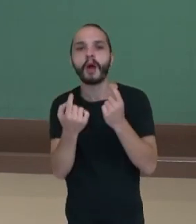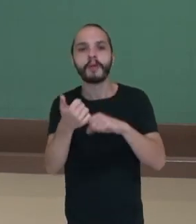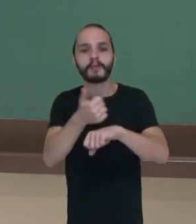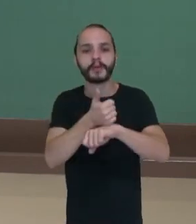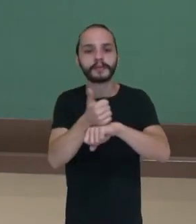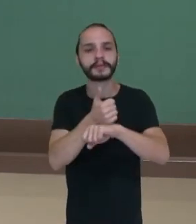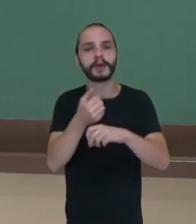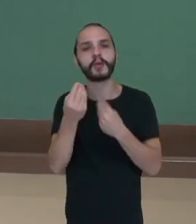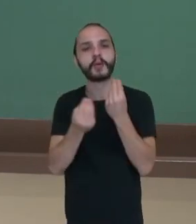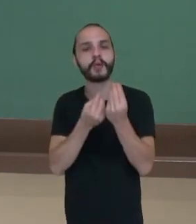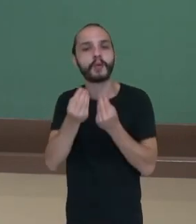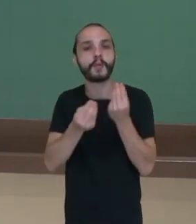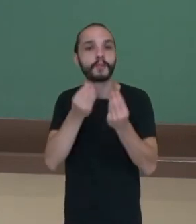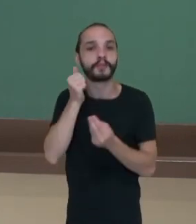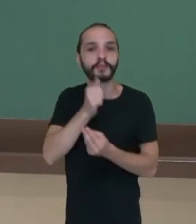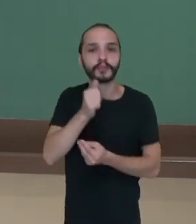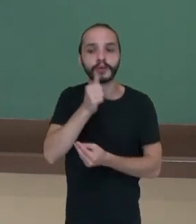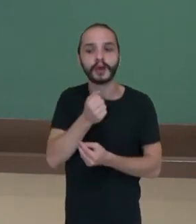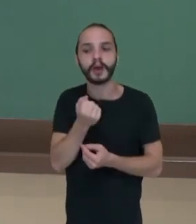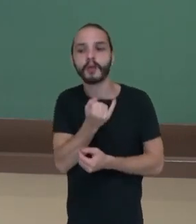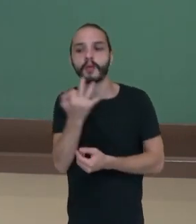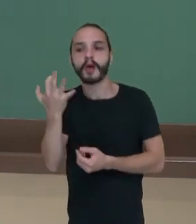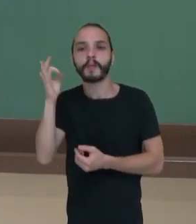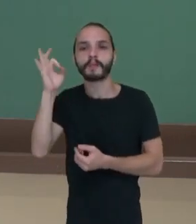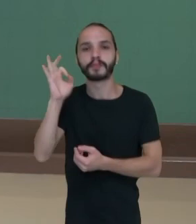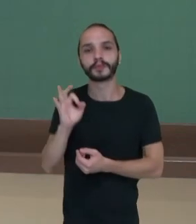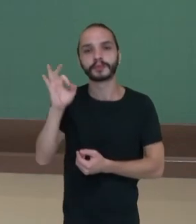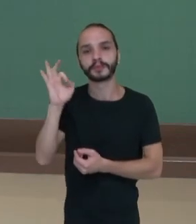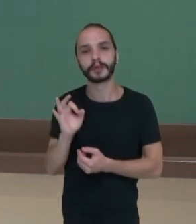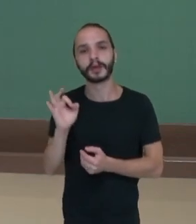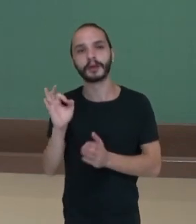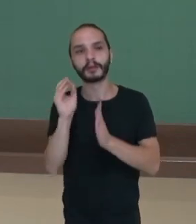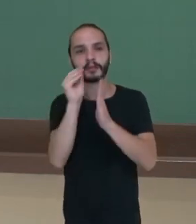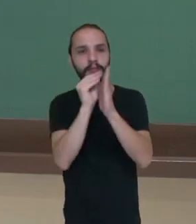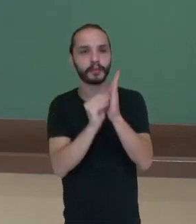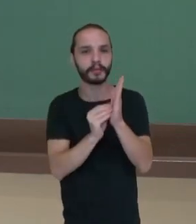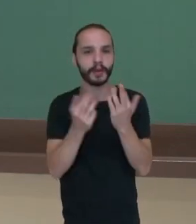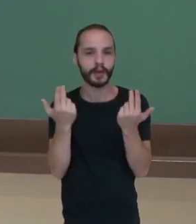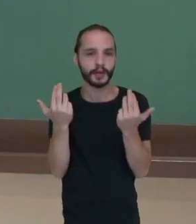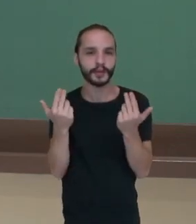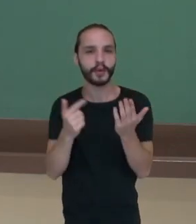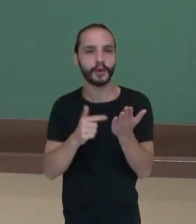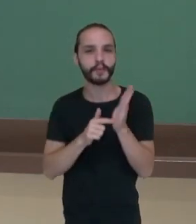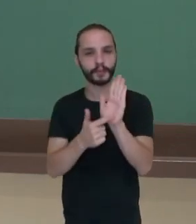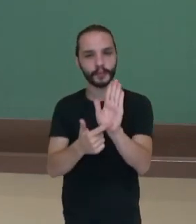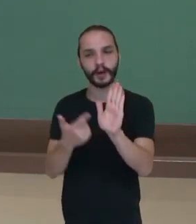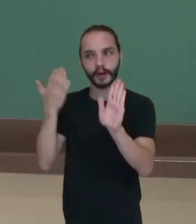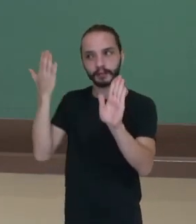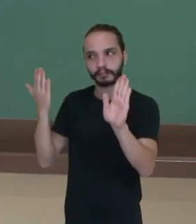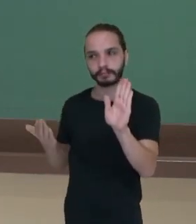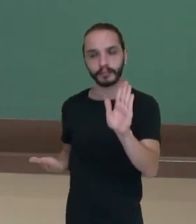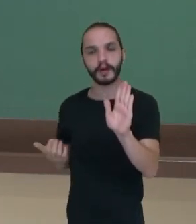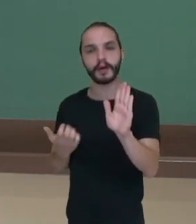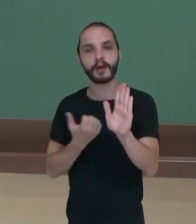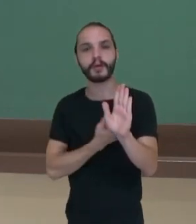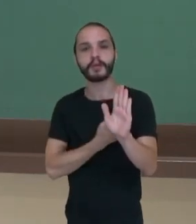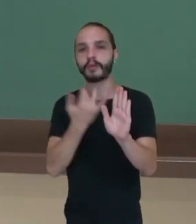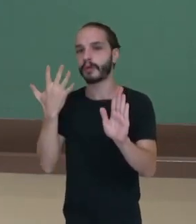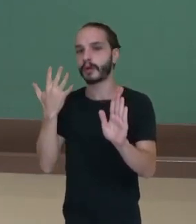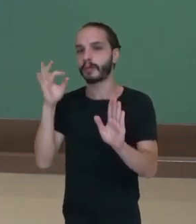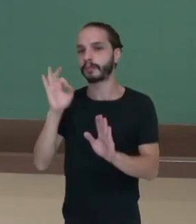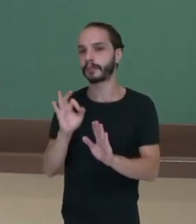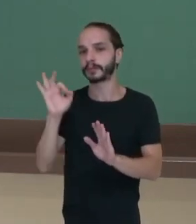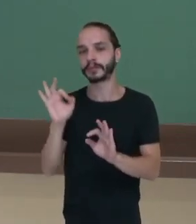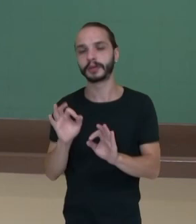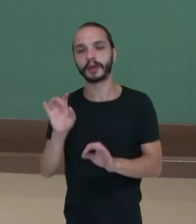mulheres atuam, como é a atuação feminina em algumas delas, conforme a gente relacionou aqui a quantidade, né, de mulheres em